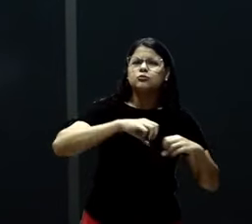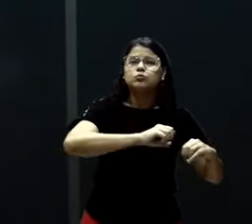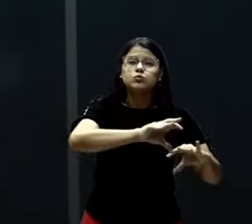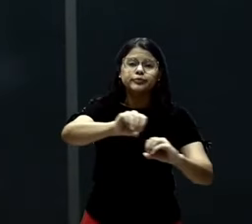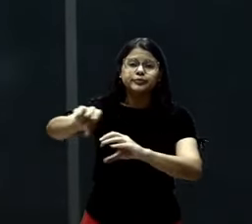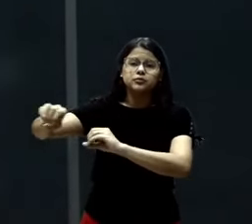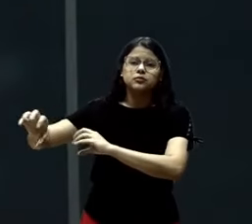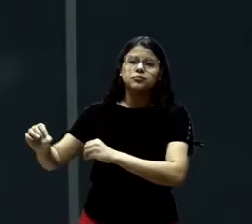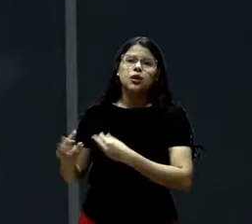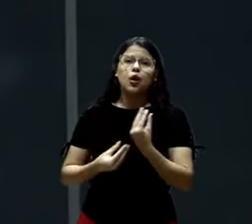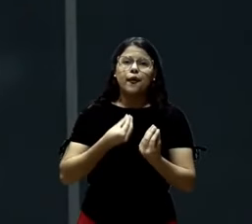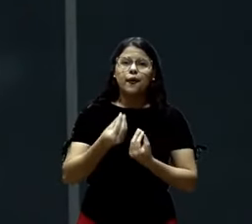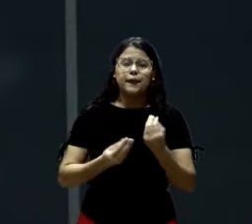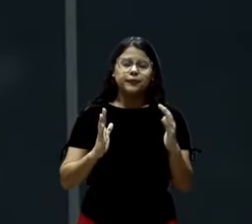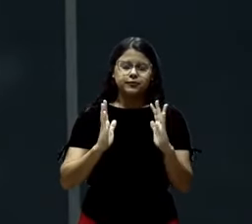Orar sempre foi